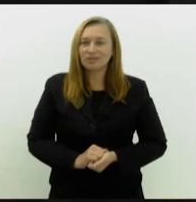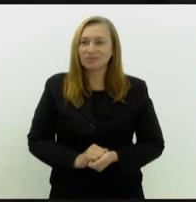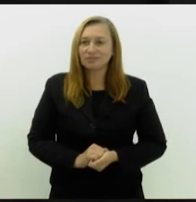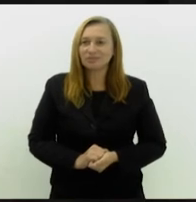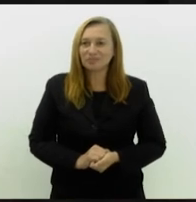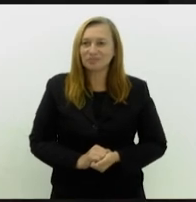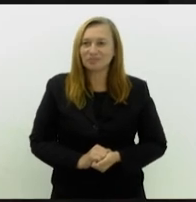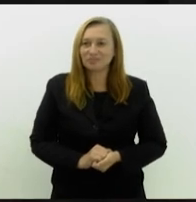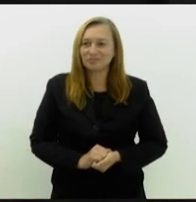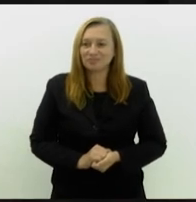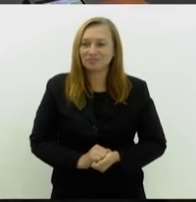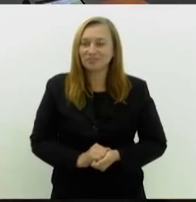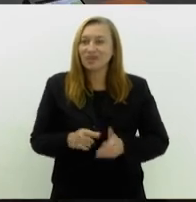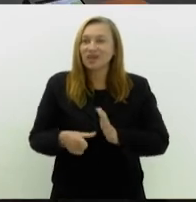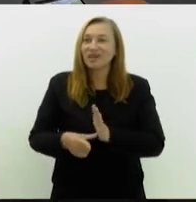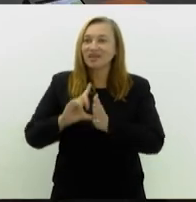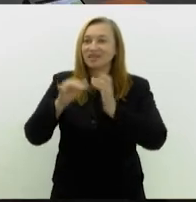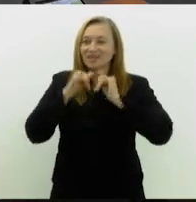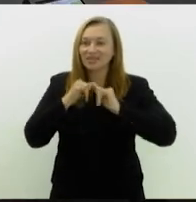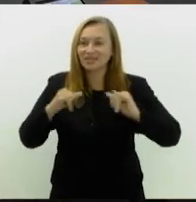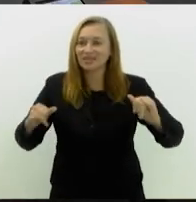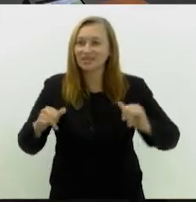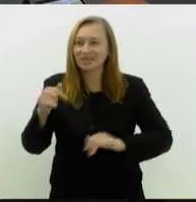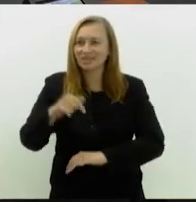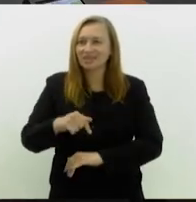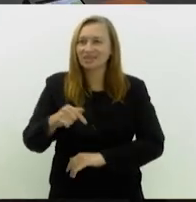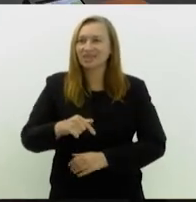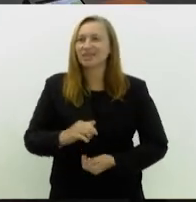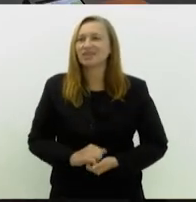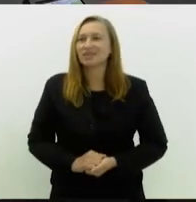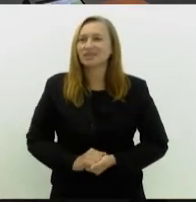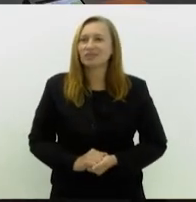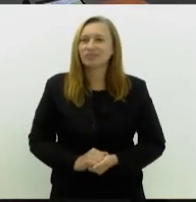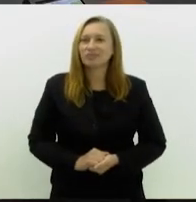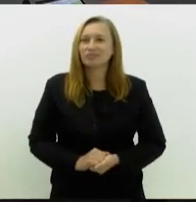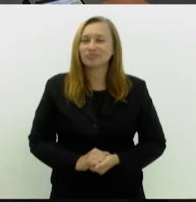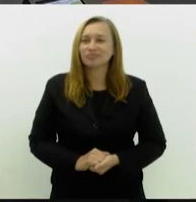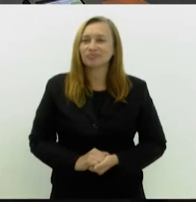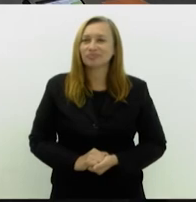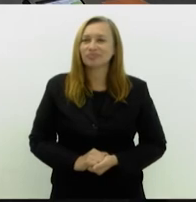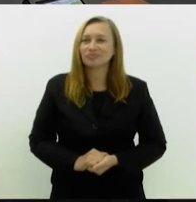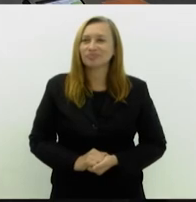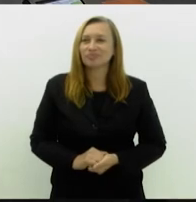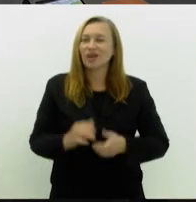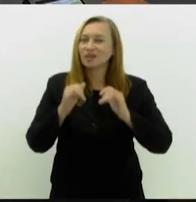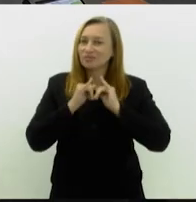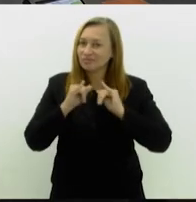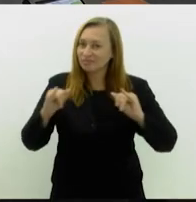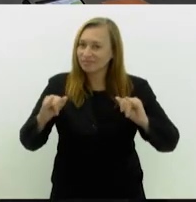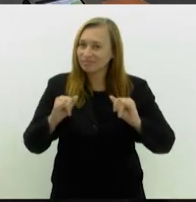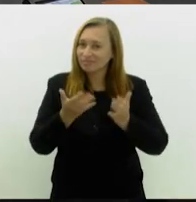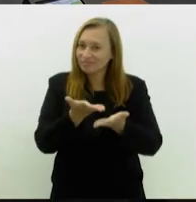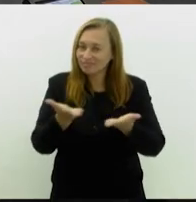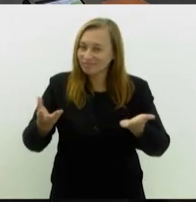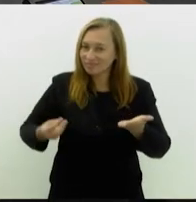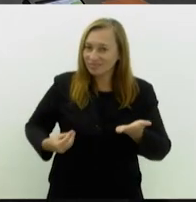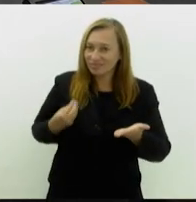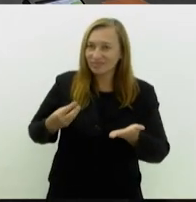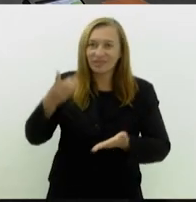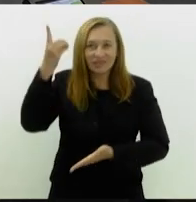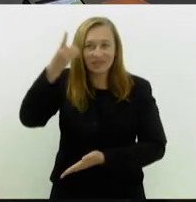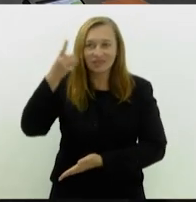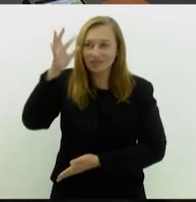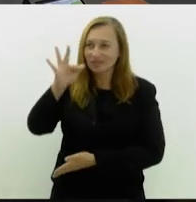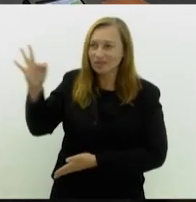lei antes porém anunciar aqui anunciar aqui a presença do deputado